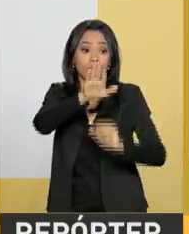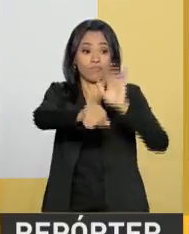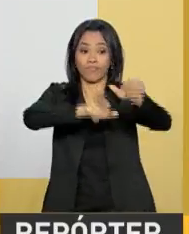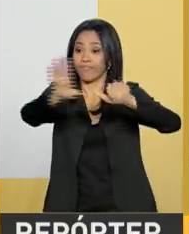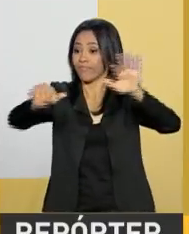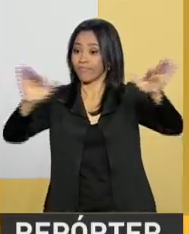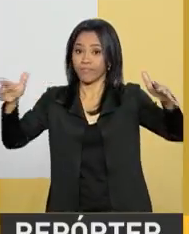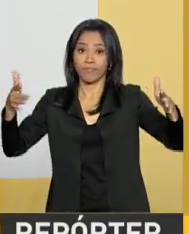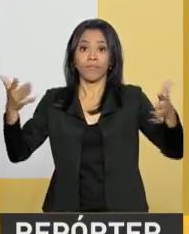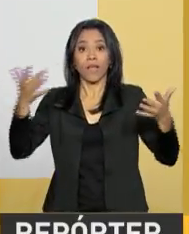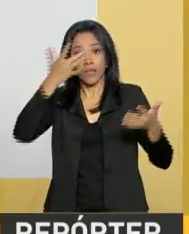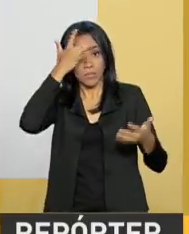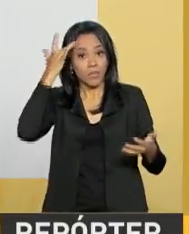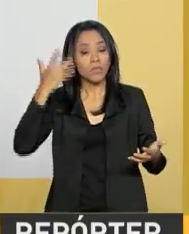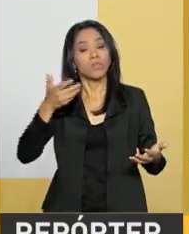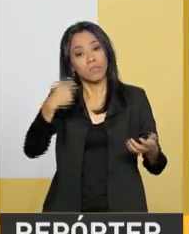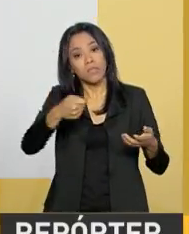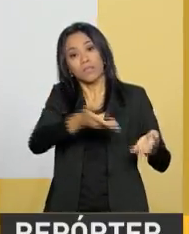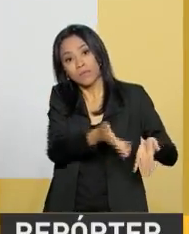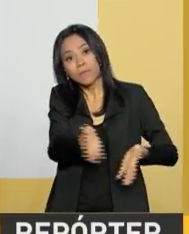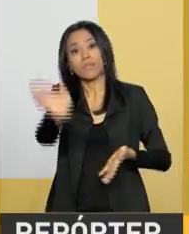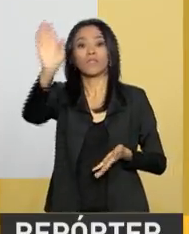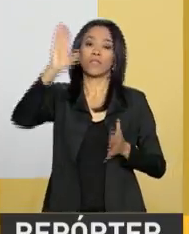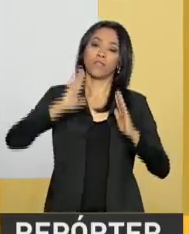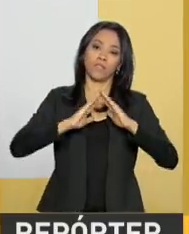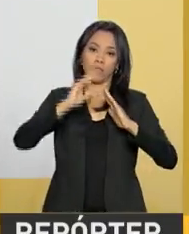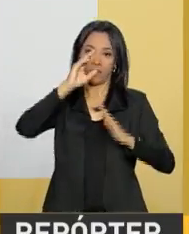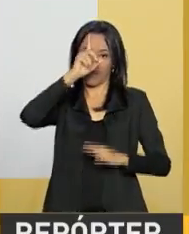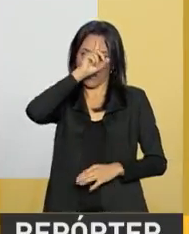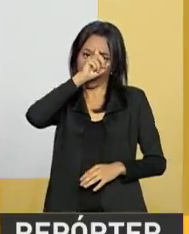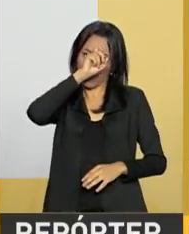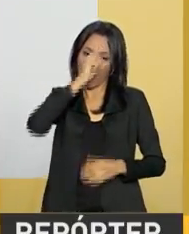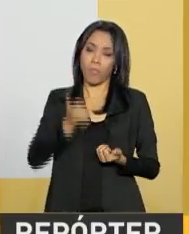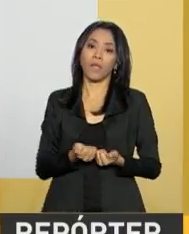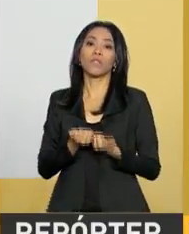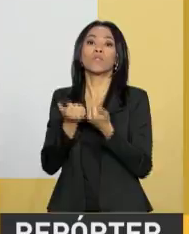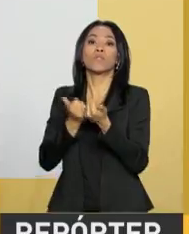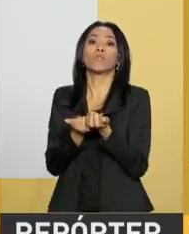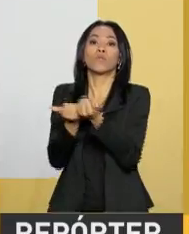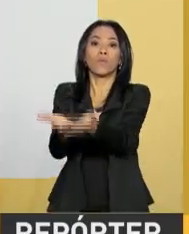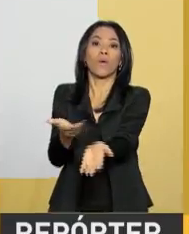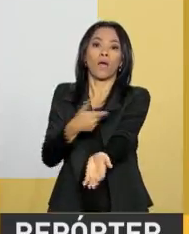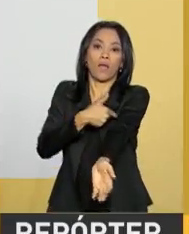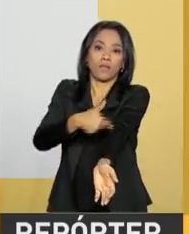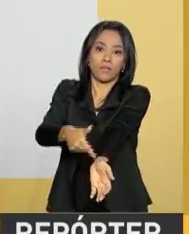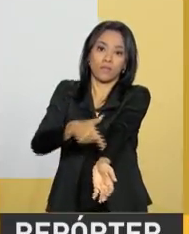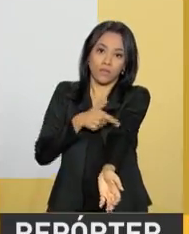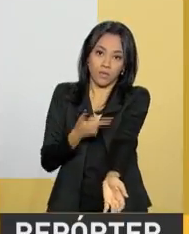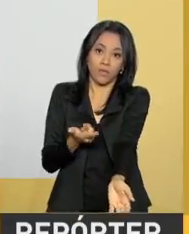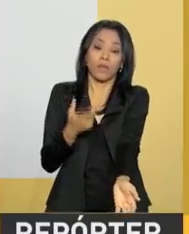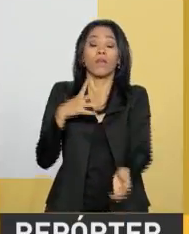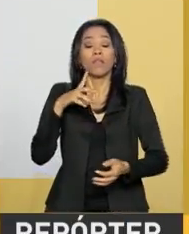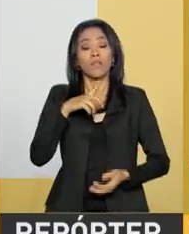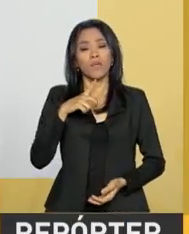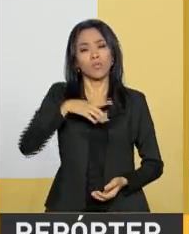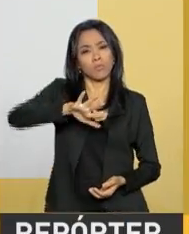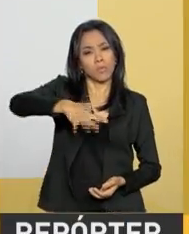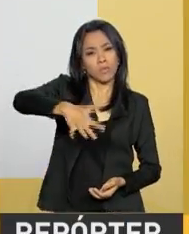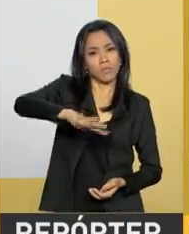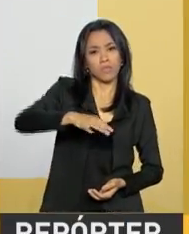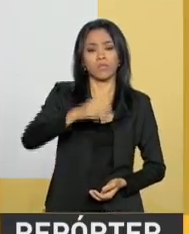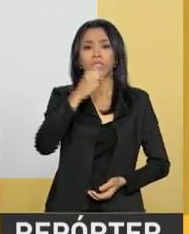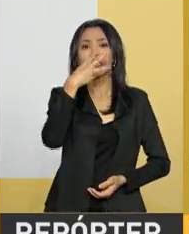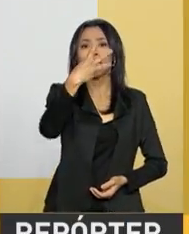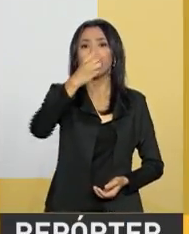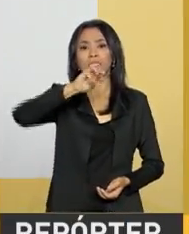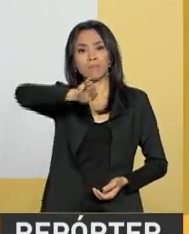para fazer suas doações de sangue neste momento nós temos no brasil uma média de 3